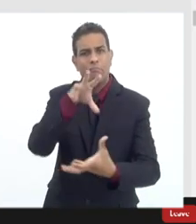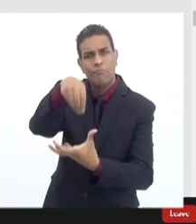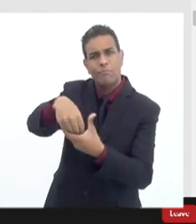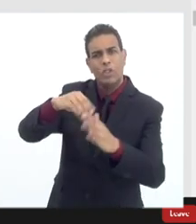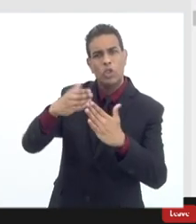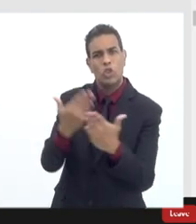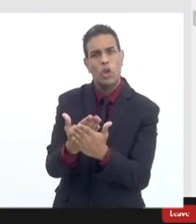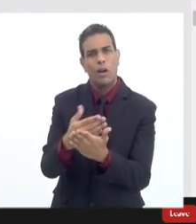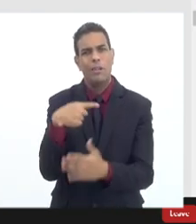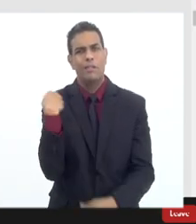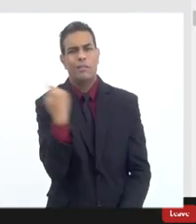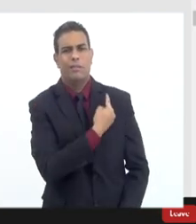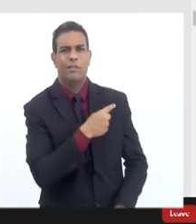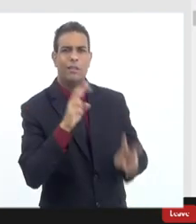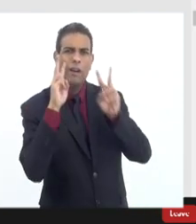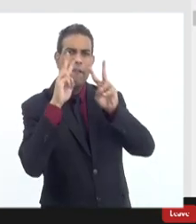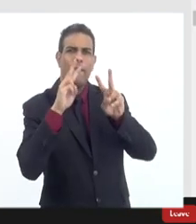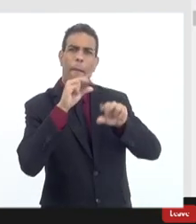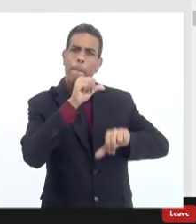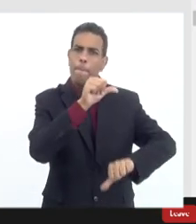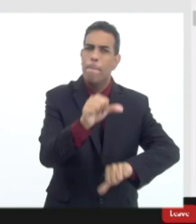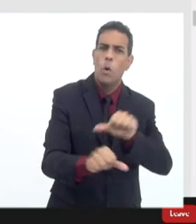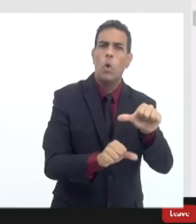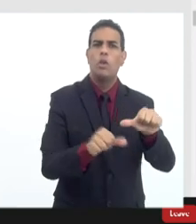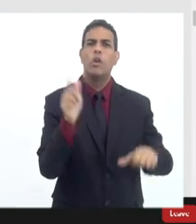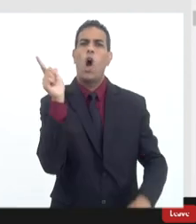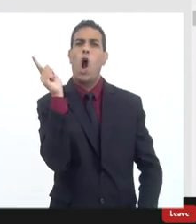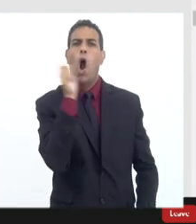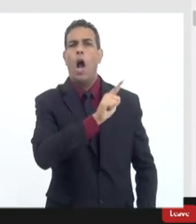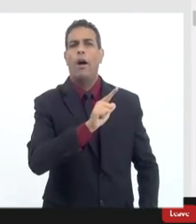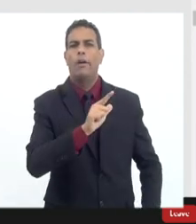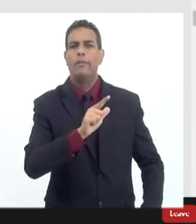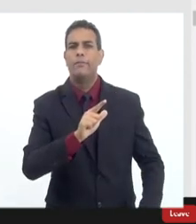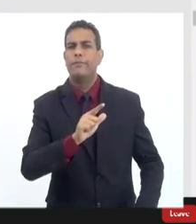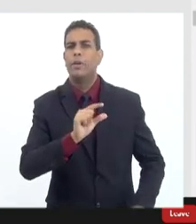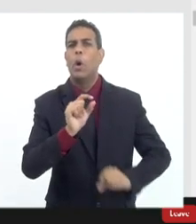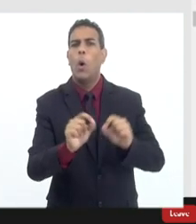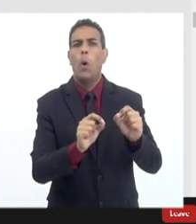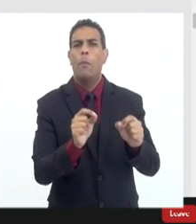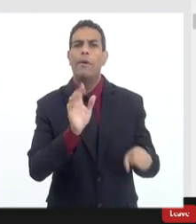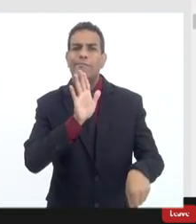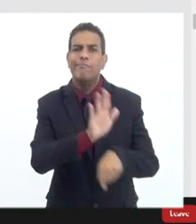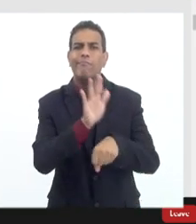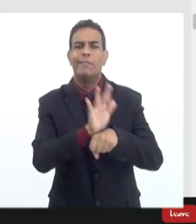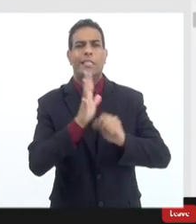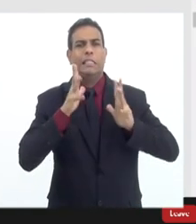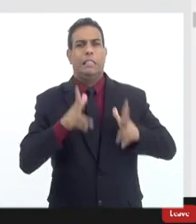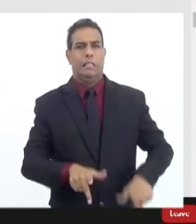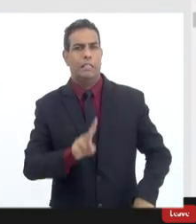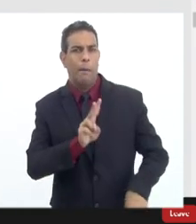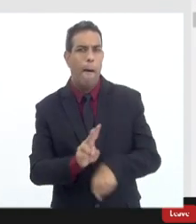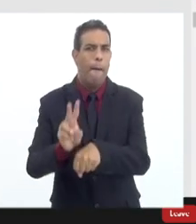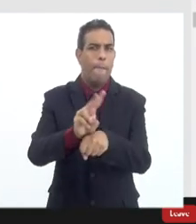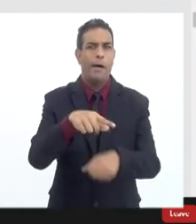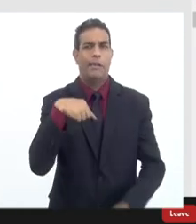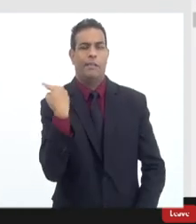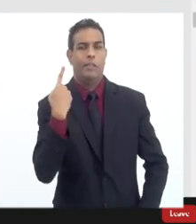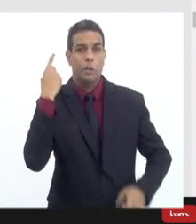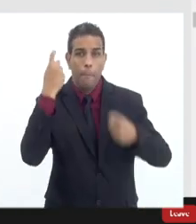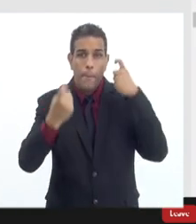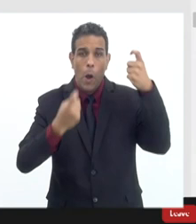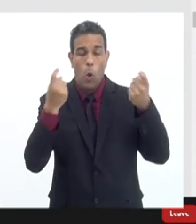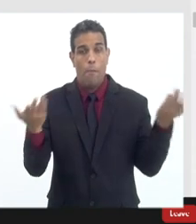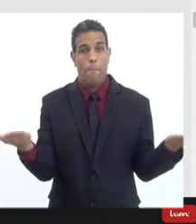isso precisa ser alterado para garantir condições adequadas de higienização, e essa é uma das questões que mais nos